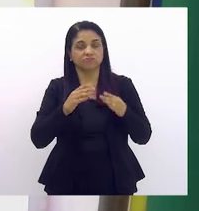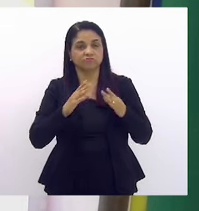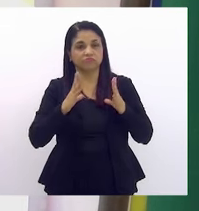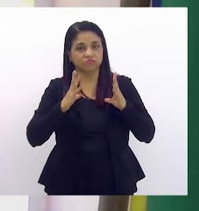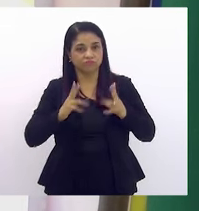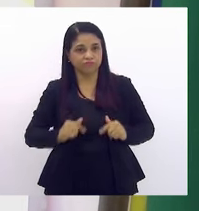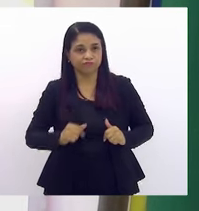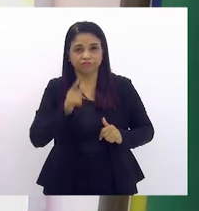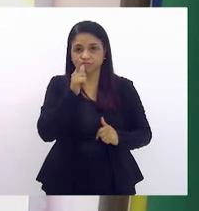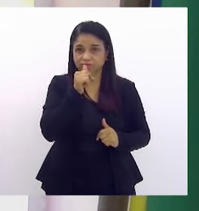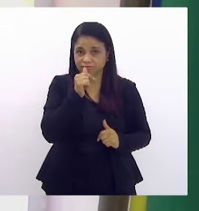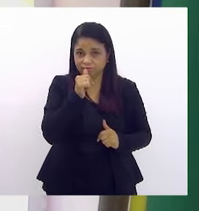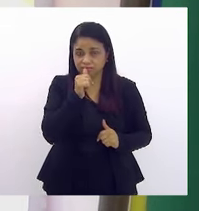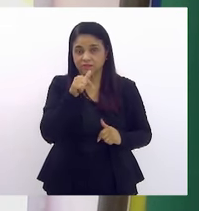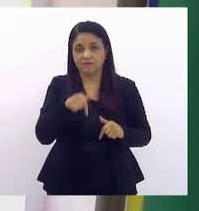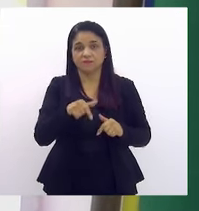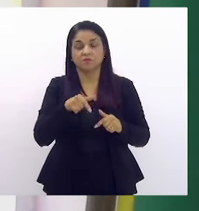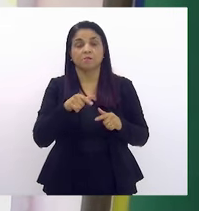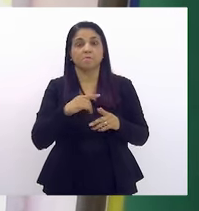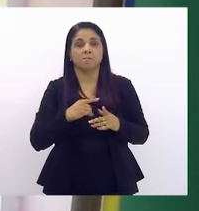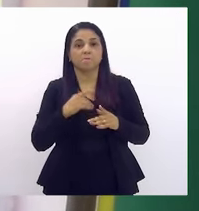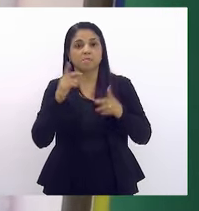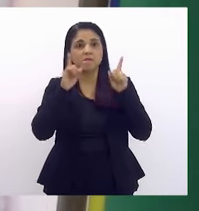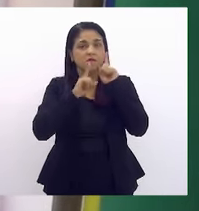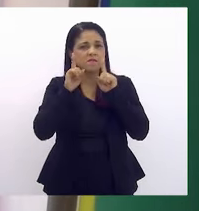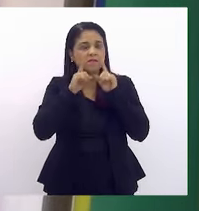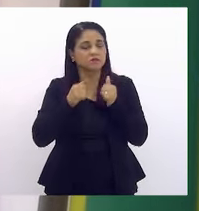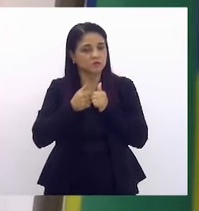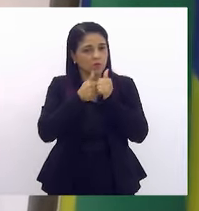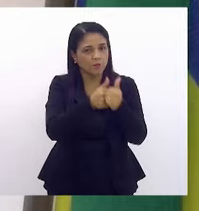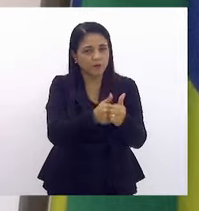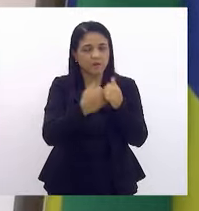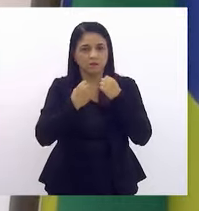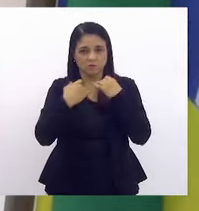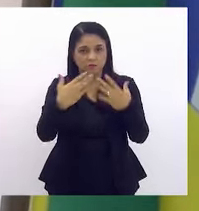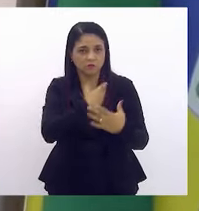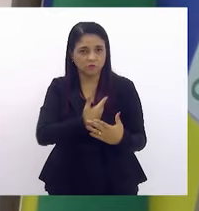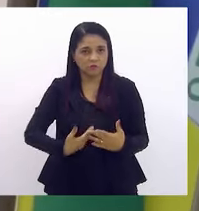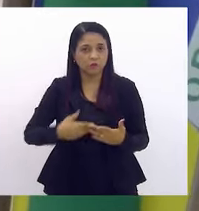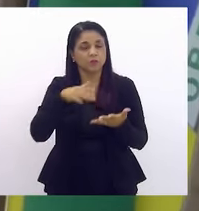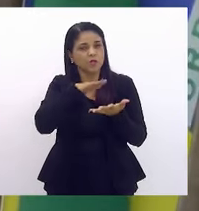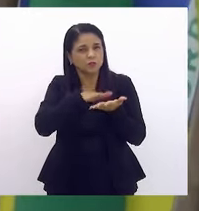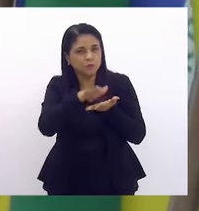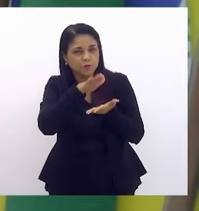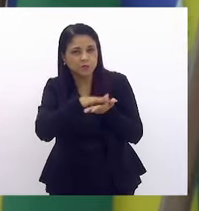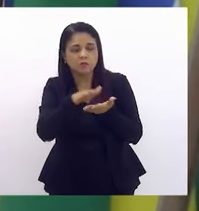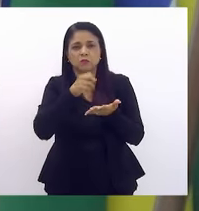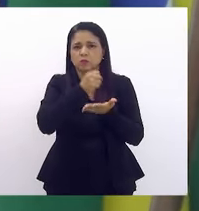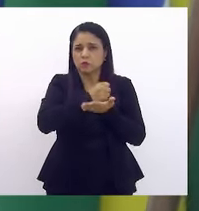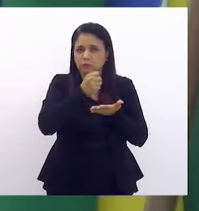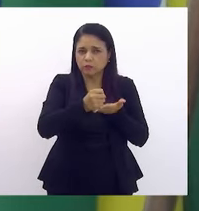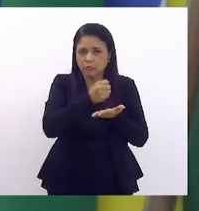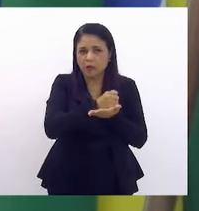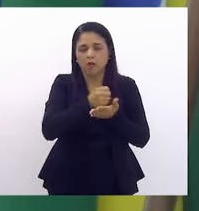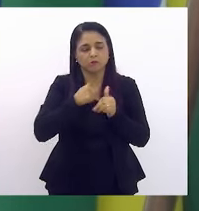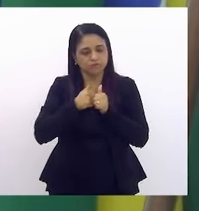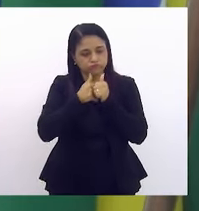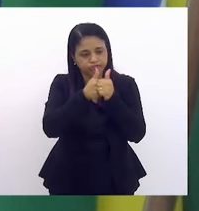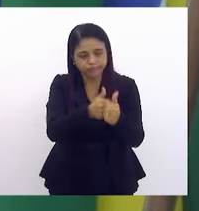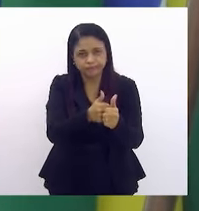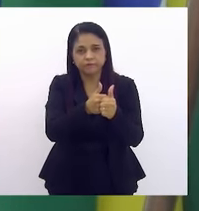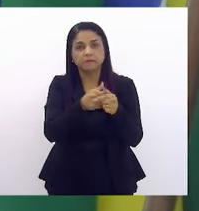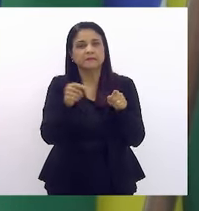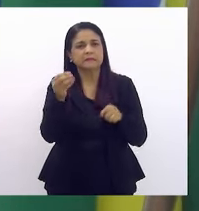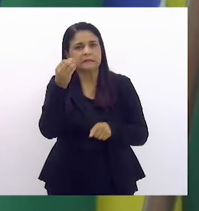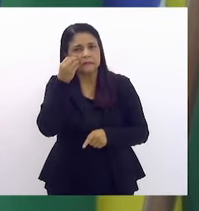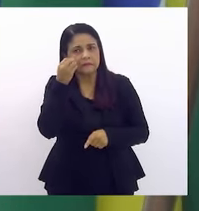Nesse grupo, a gente acompanha as audiências públicas, acompanha as publicações, os contratos, tenta